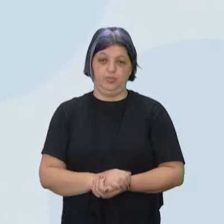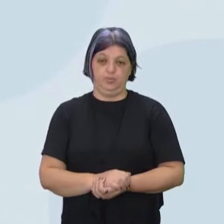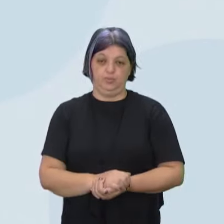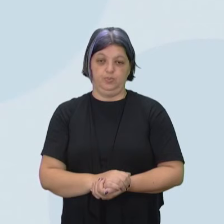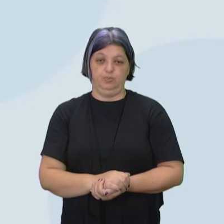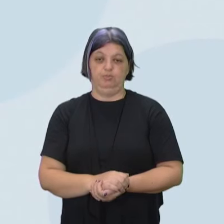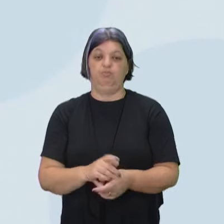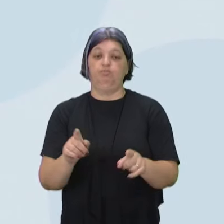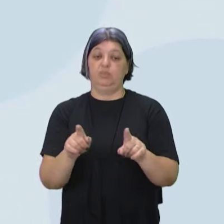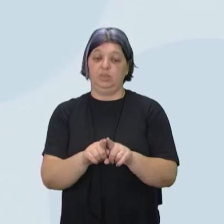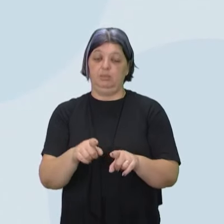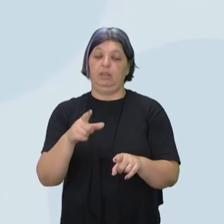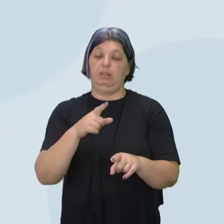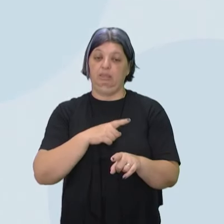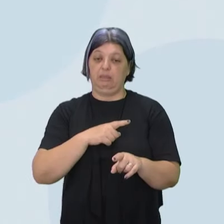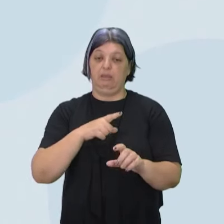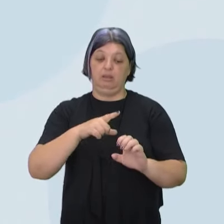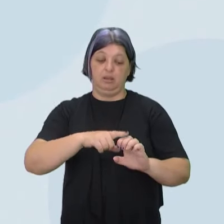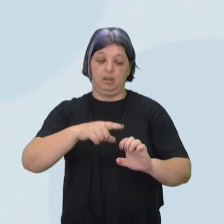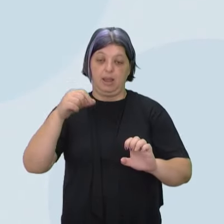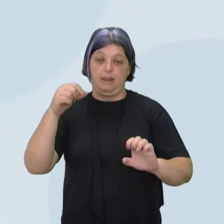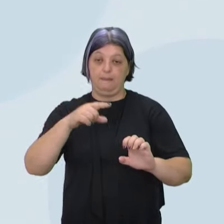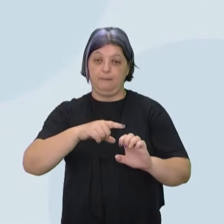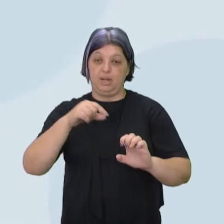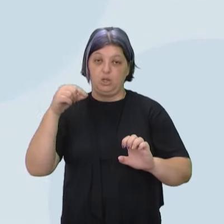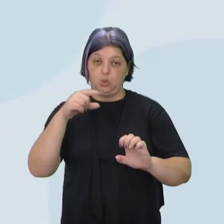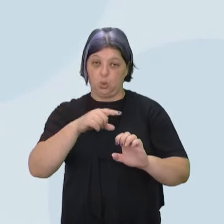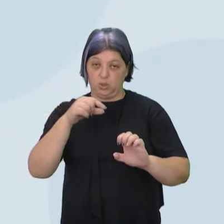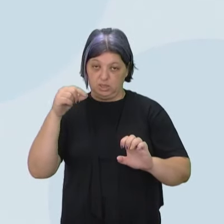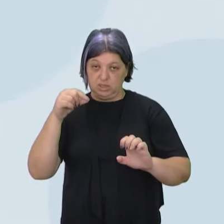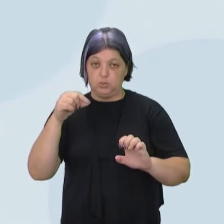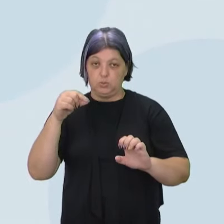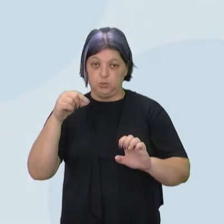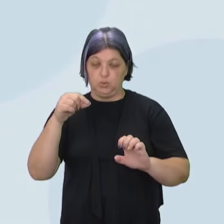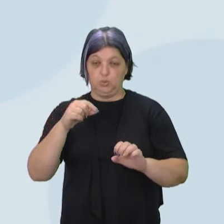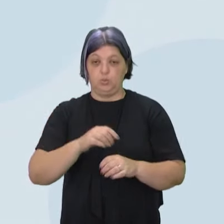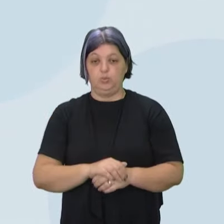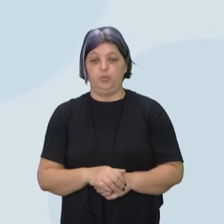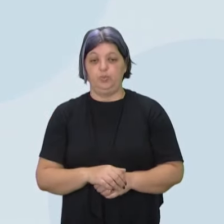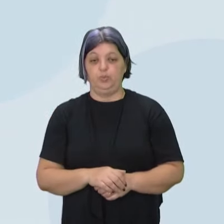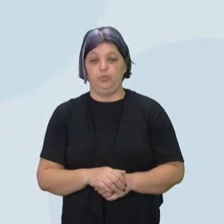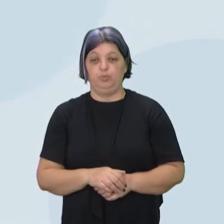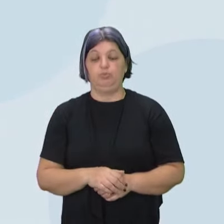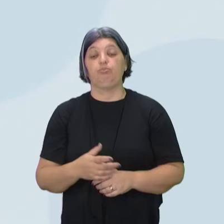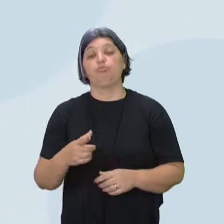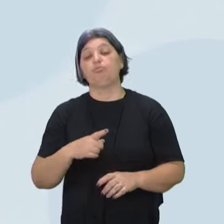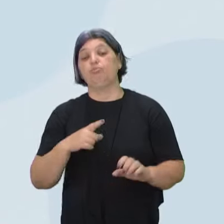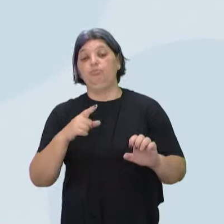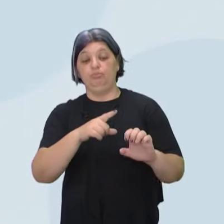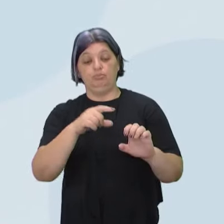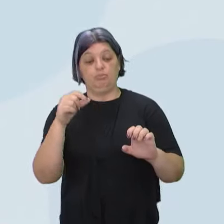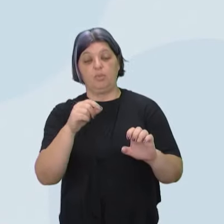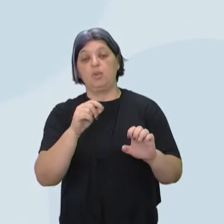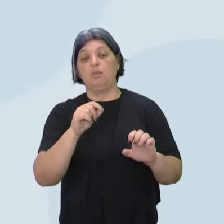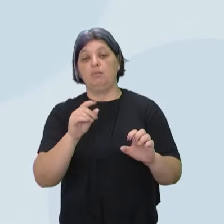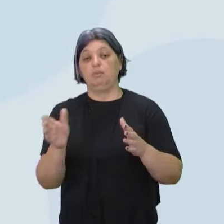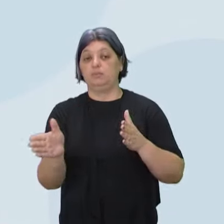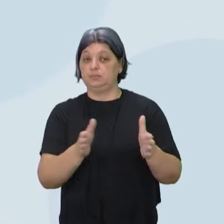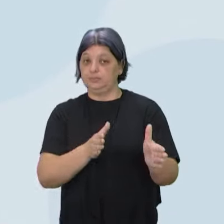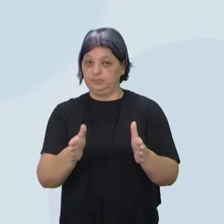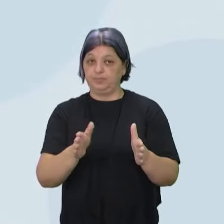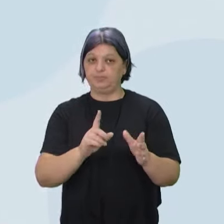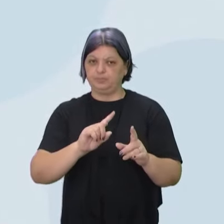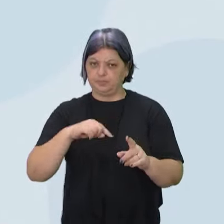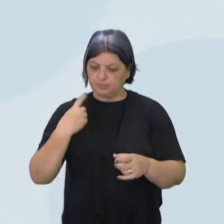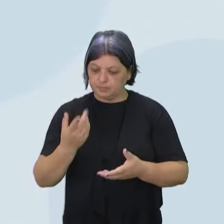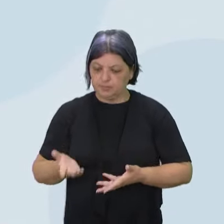Temos também o empreendedorismo, que está no próximo slide. No caso do empreendedorismo, é aquele momento em que a gente